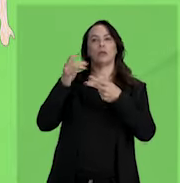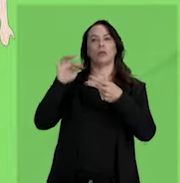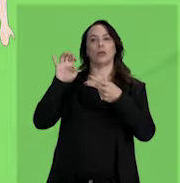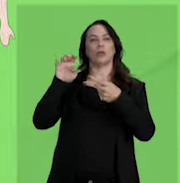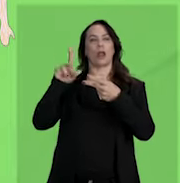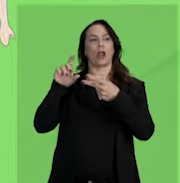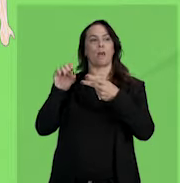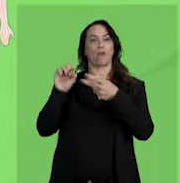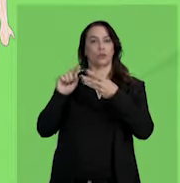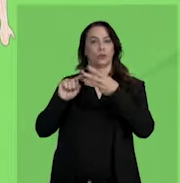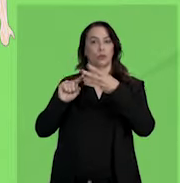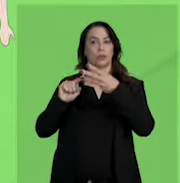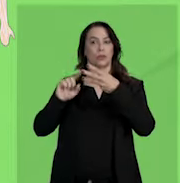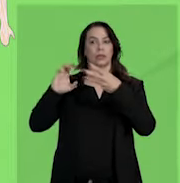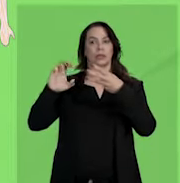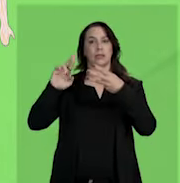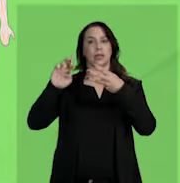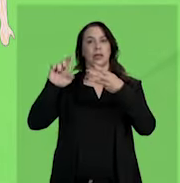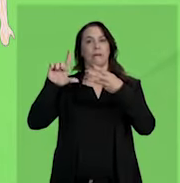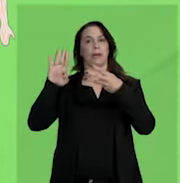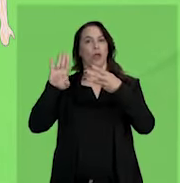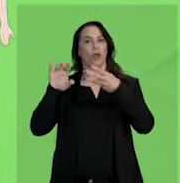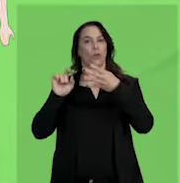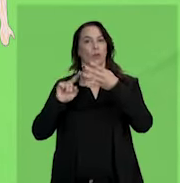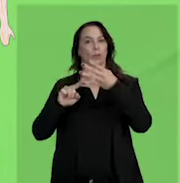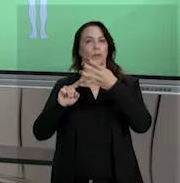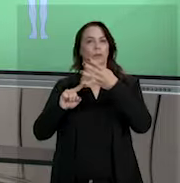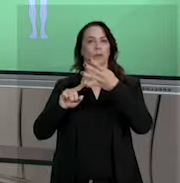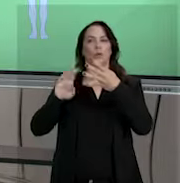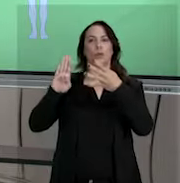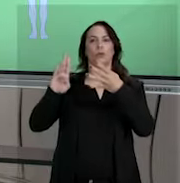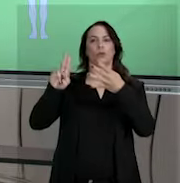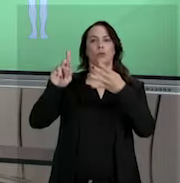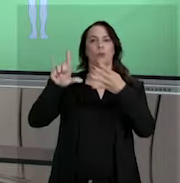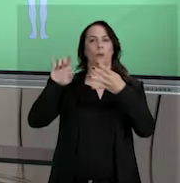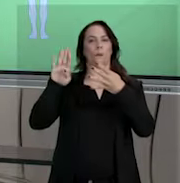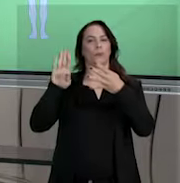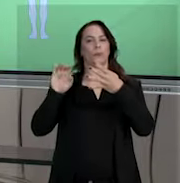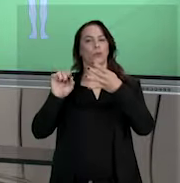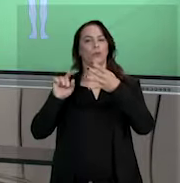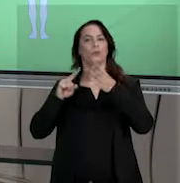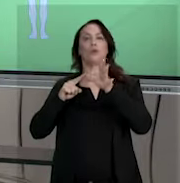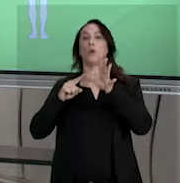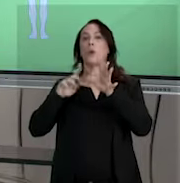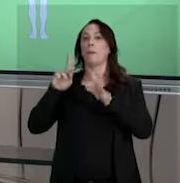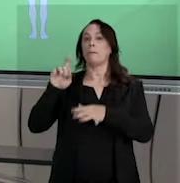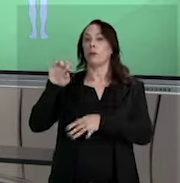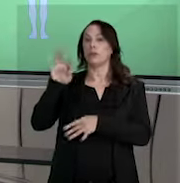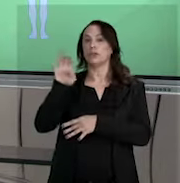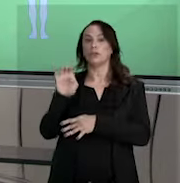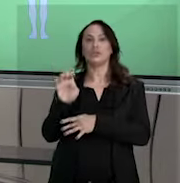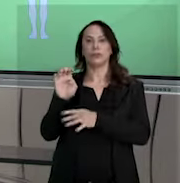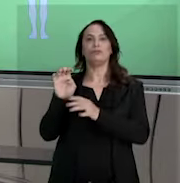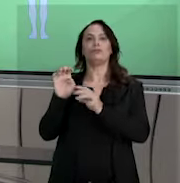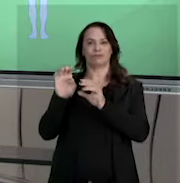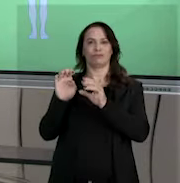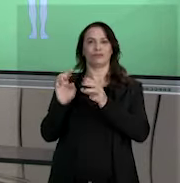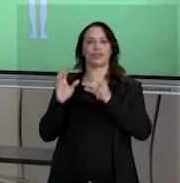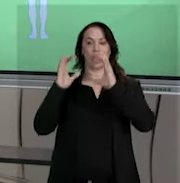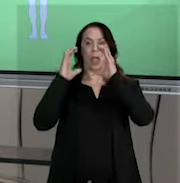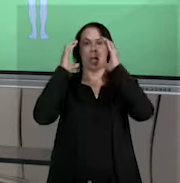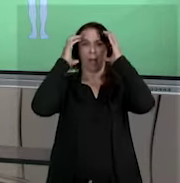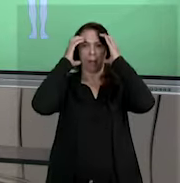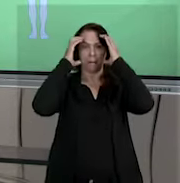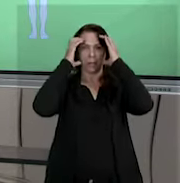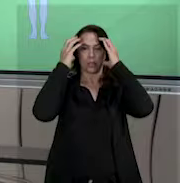ponte. São vários órgãos dentro do encéfalo que fica aqui protegido pela caixa craniana. E aí desce